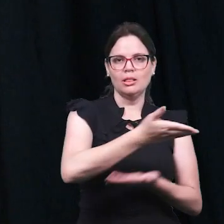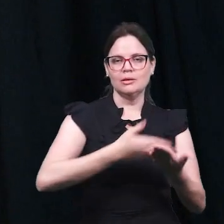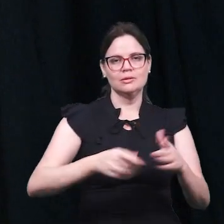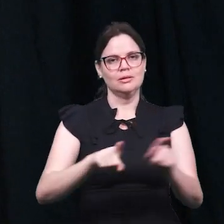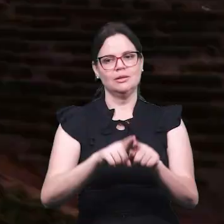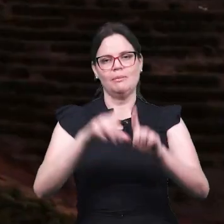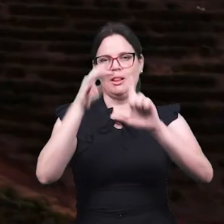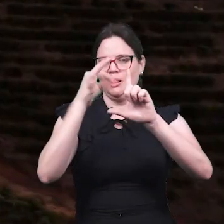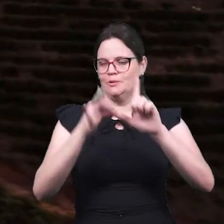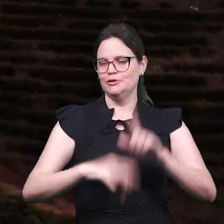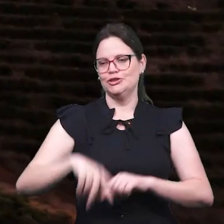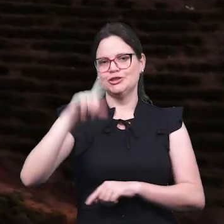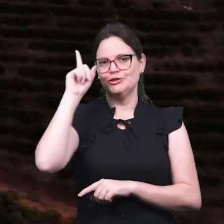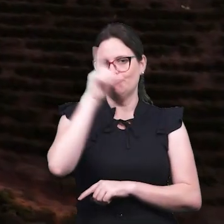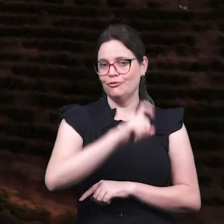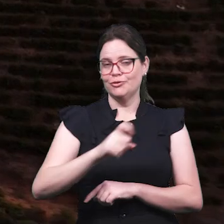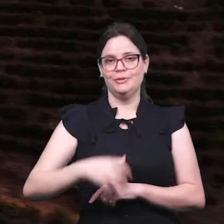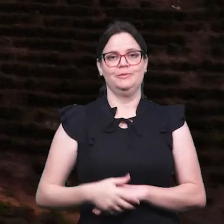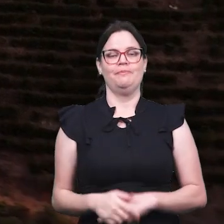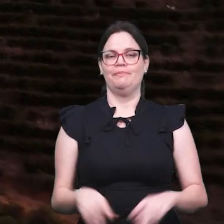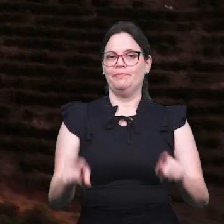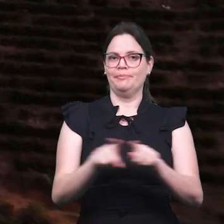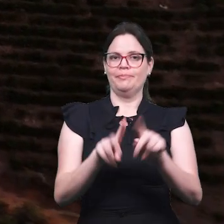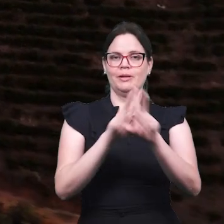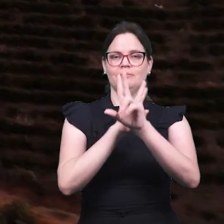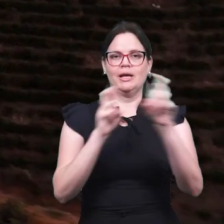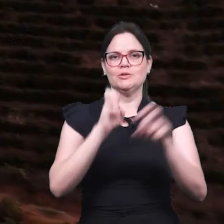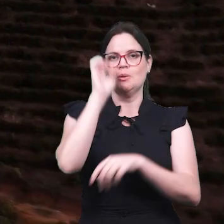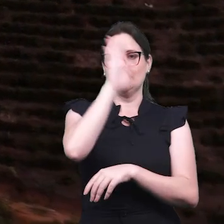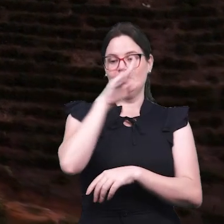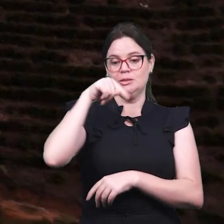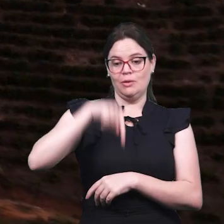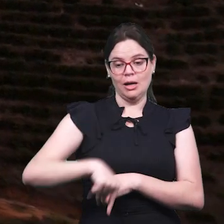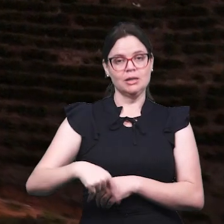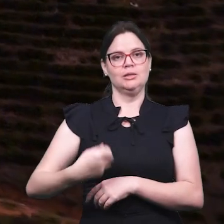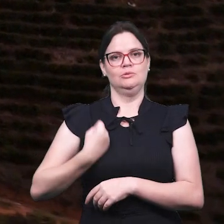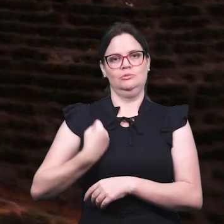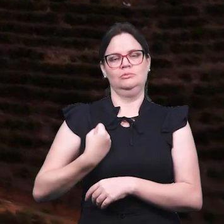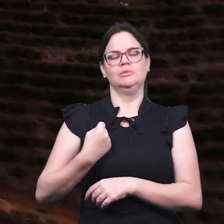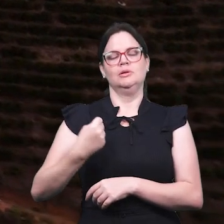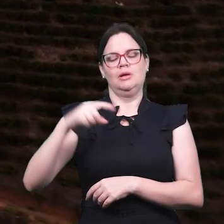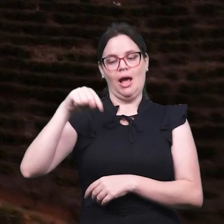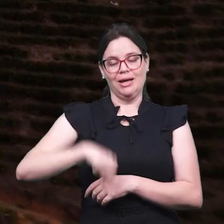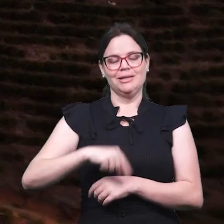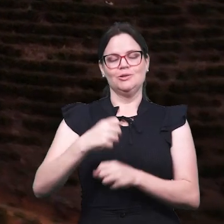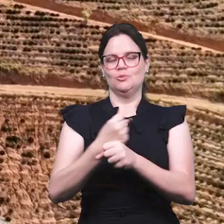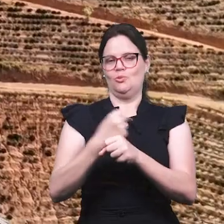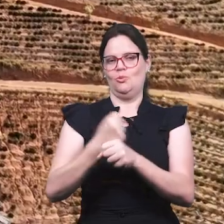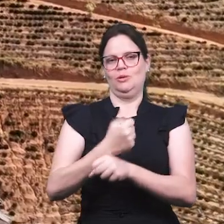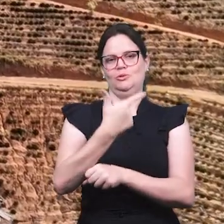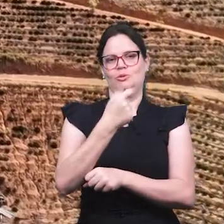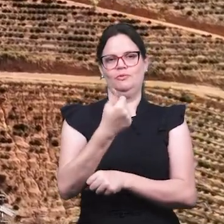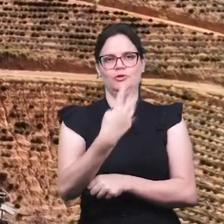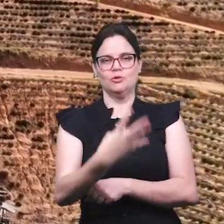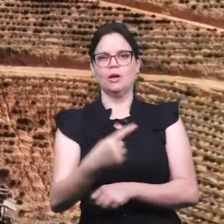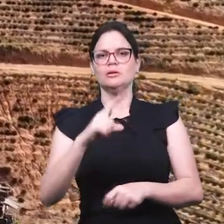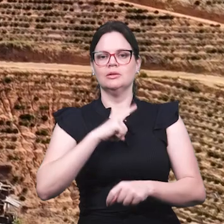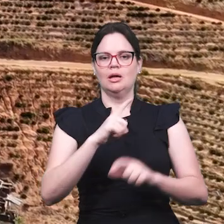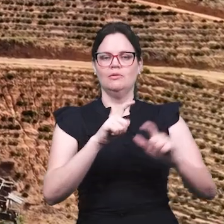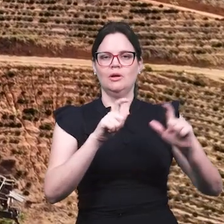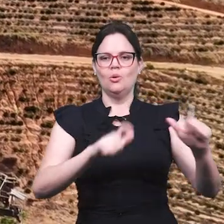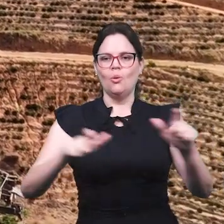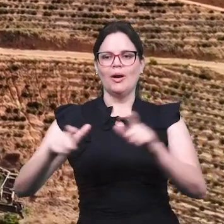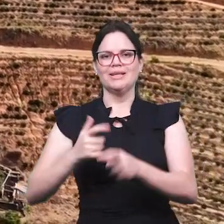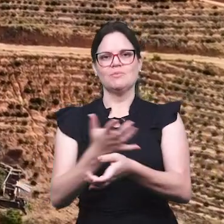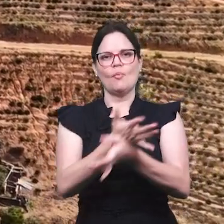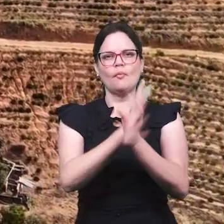dificuldade logística. Além desses fatores, no contexto nacional, o ano de 2024 foi marcado por período de secas e